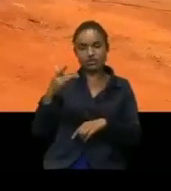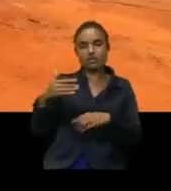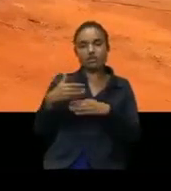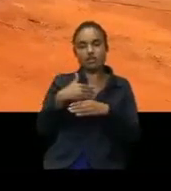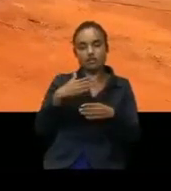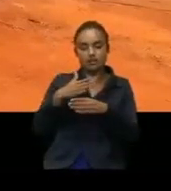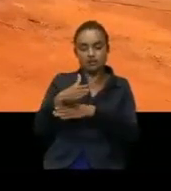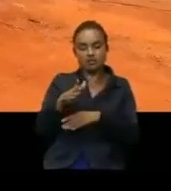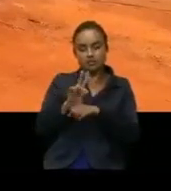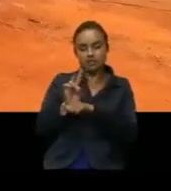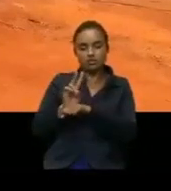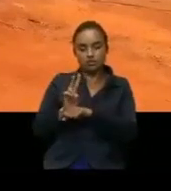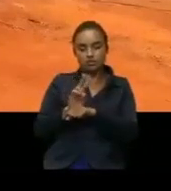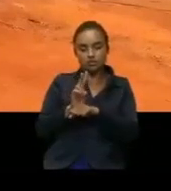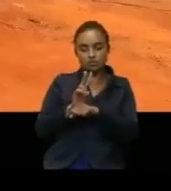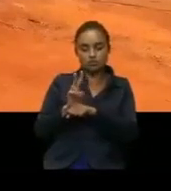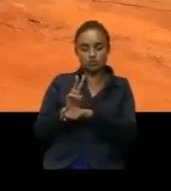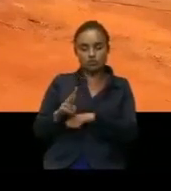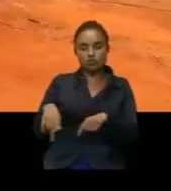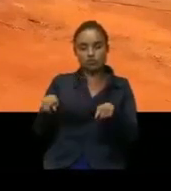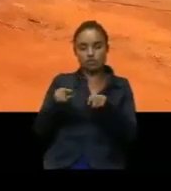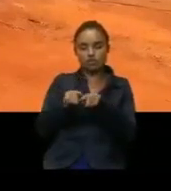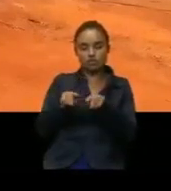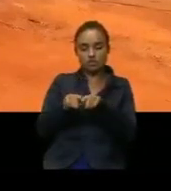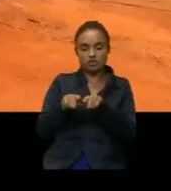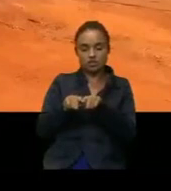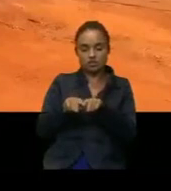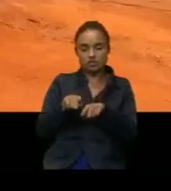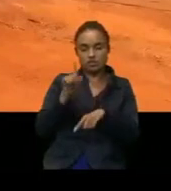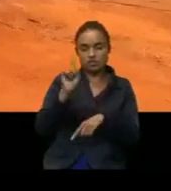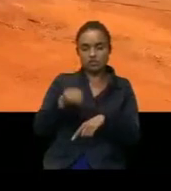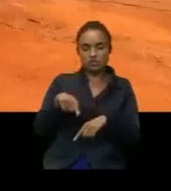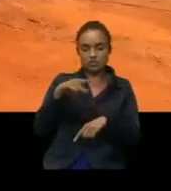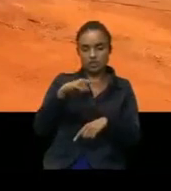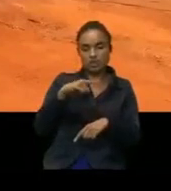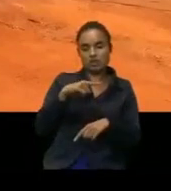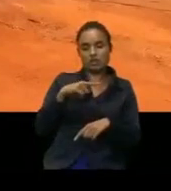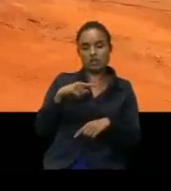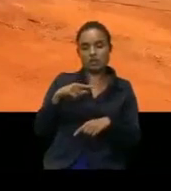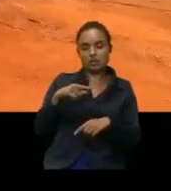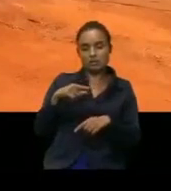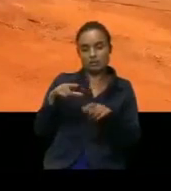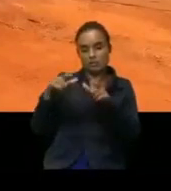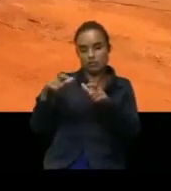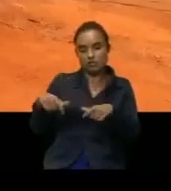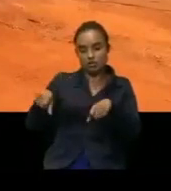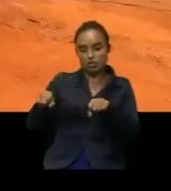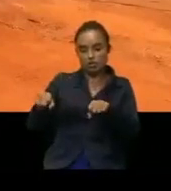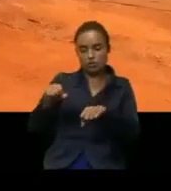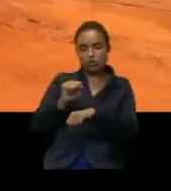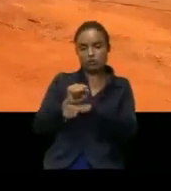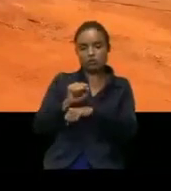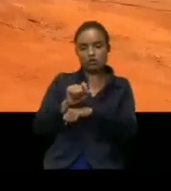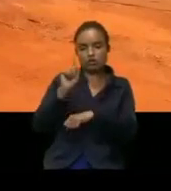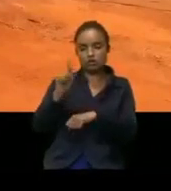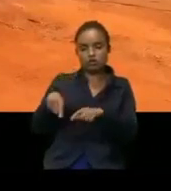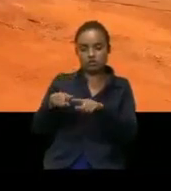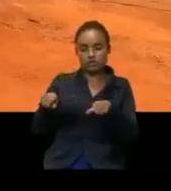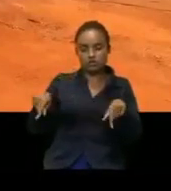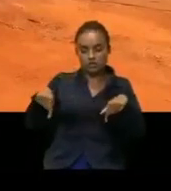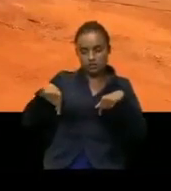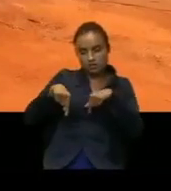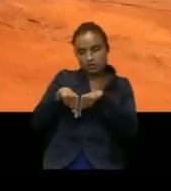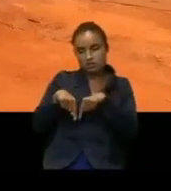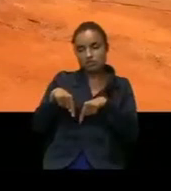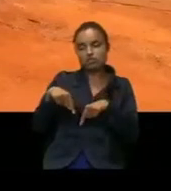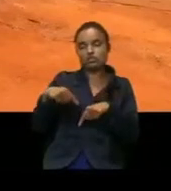entra e quem sai da obra. Onde tem aquela moto parada é um escritório, então é um container com ar-condicionado,